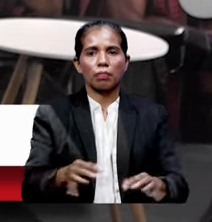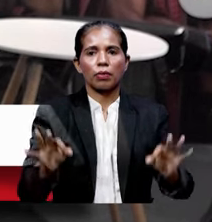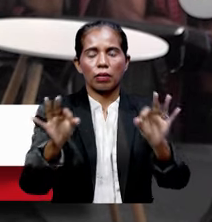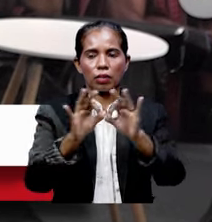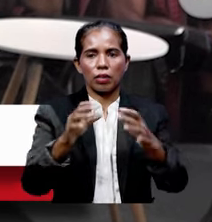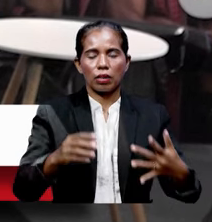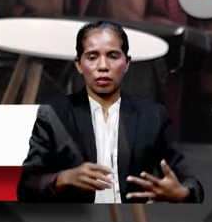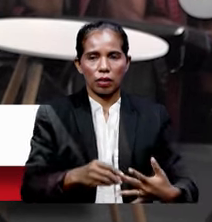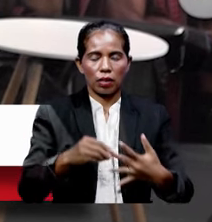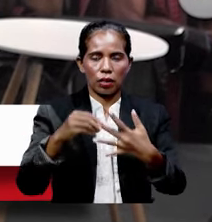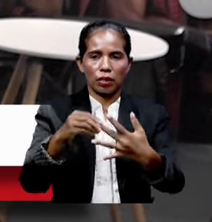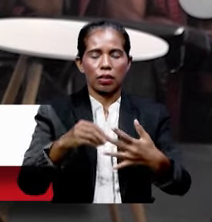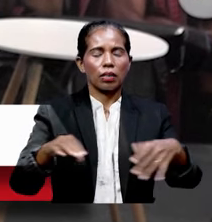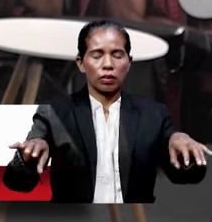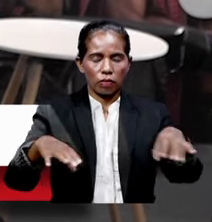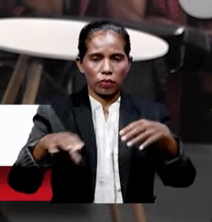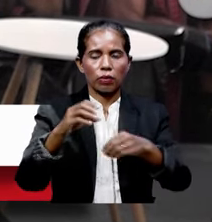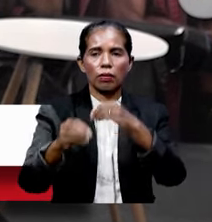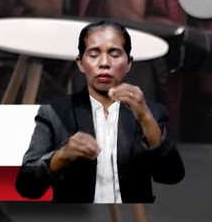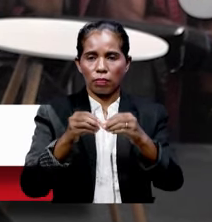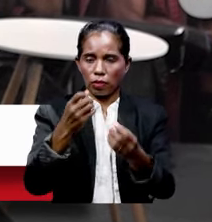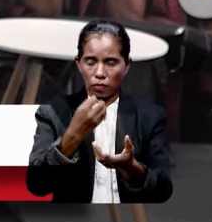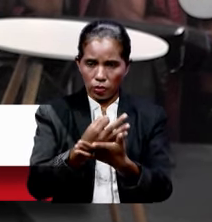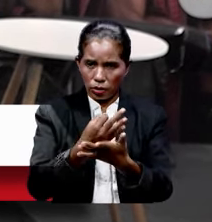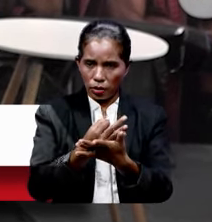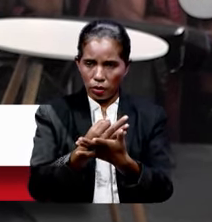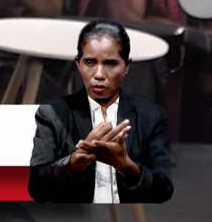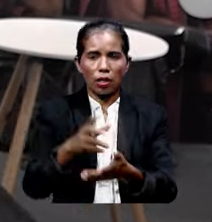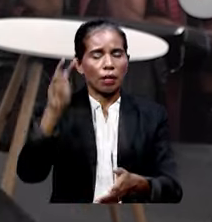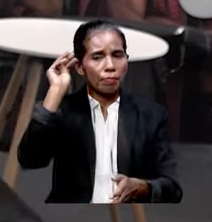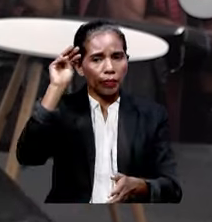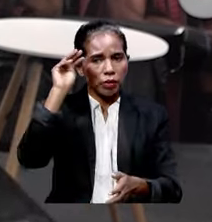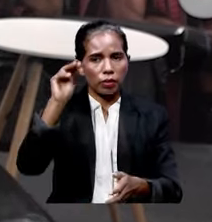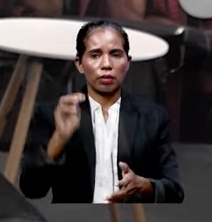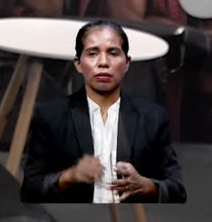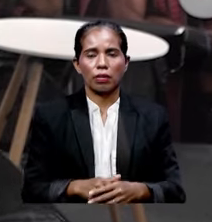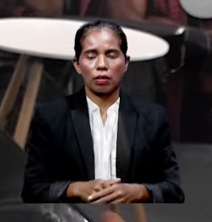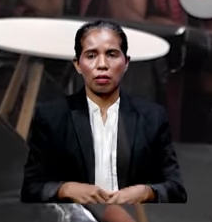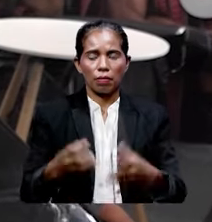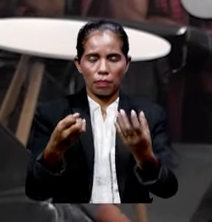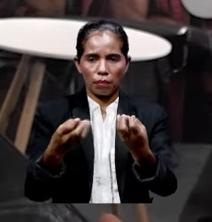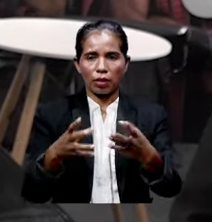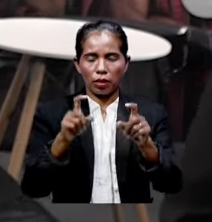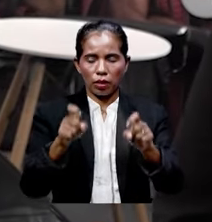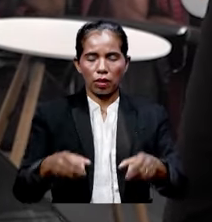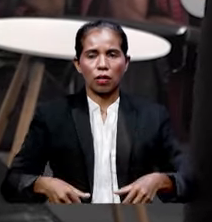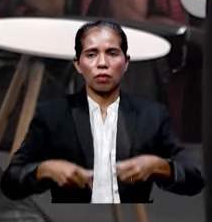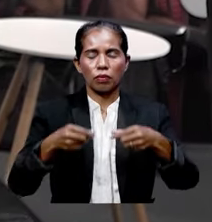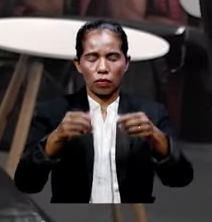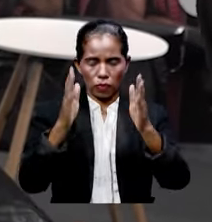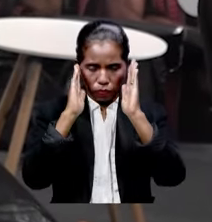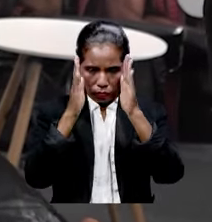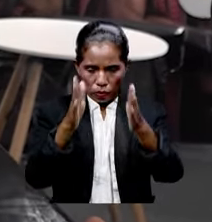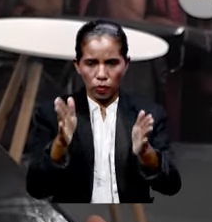o sistema financeiro. E o Ministério Lubukira, mas tem que fazer atenção para o